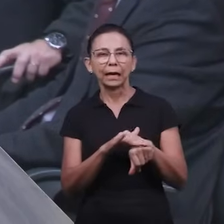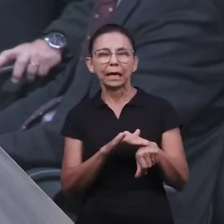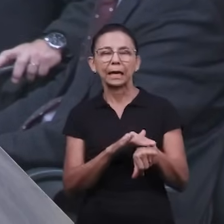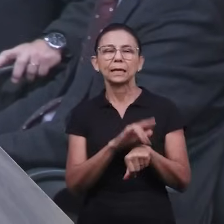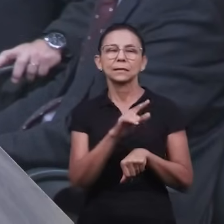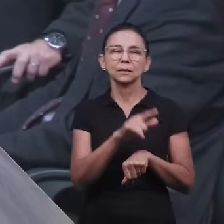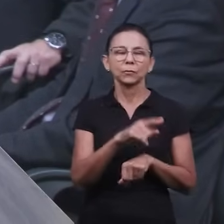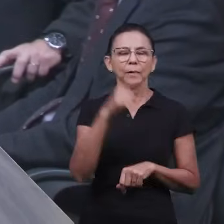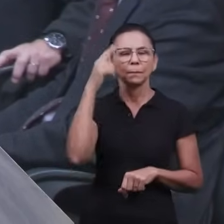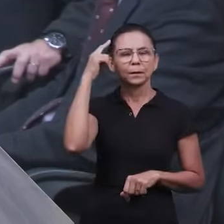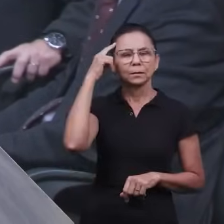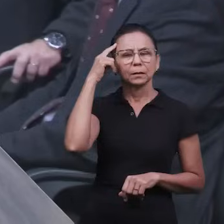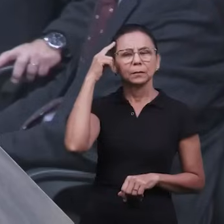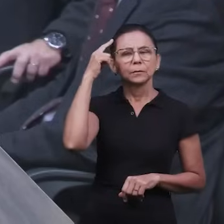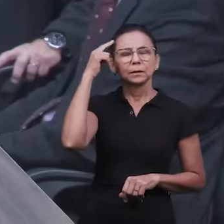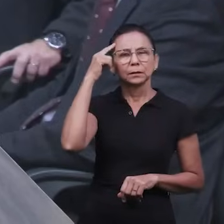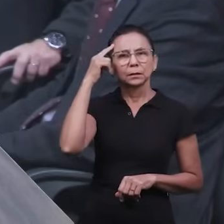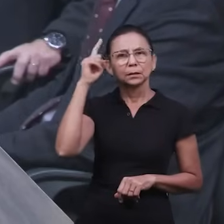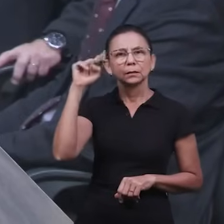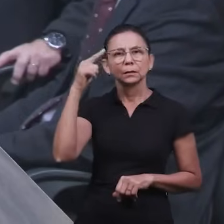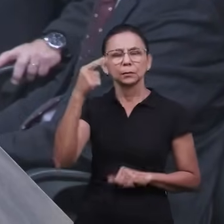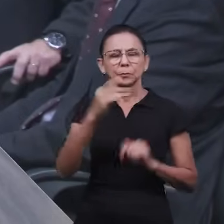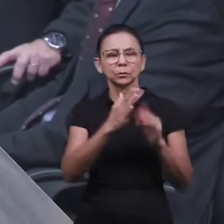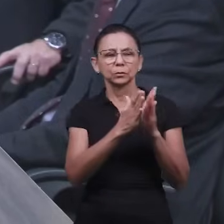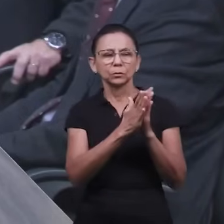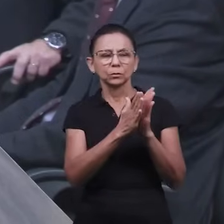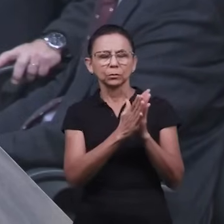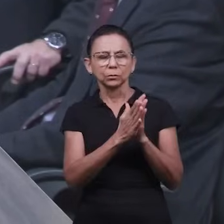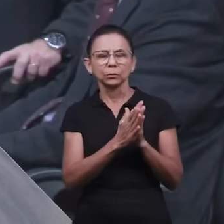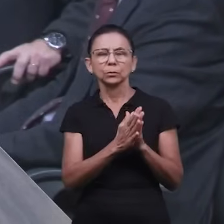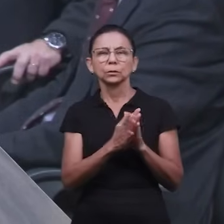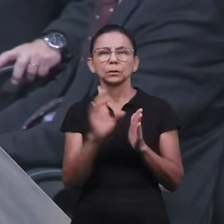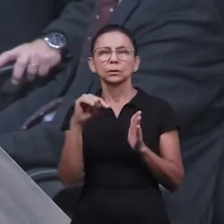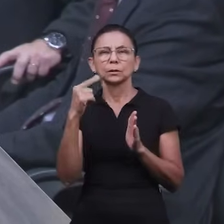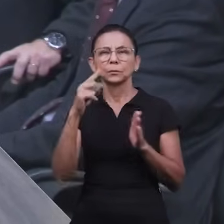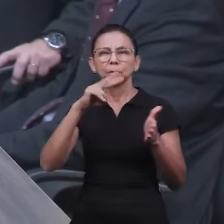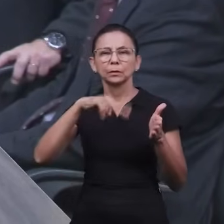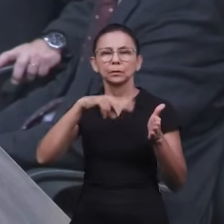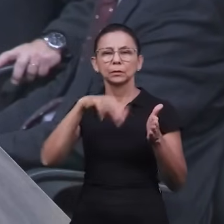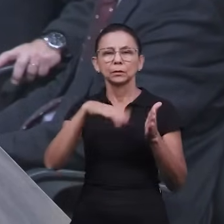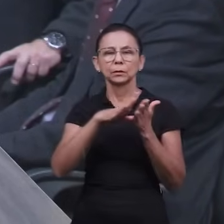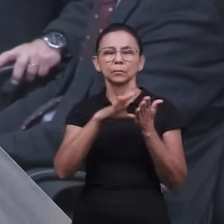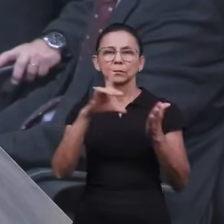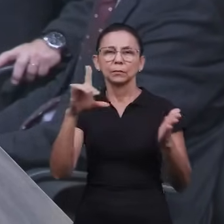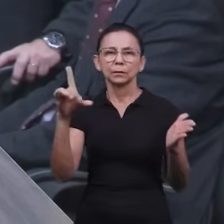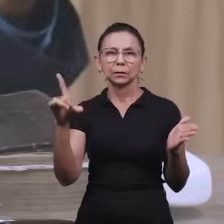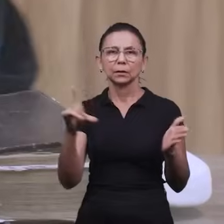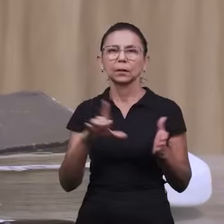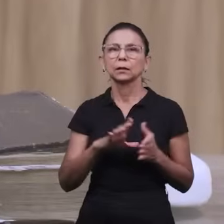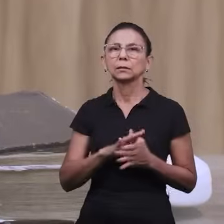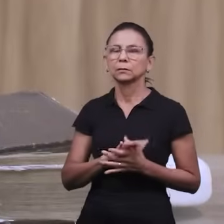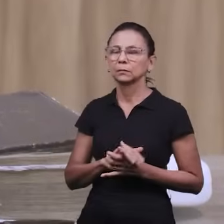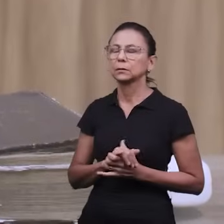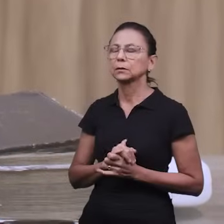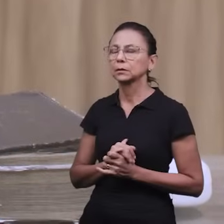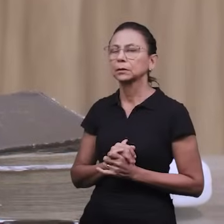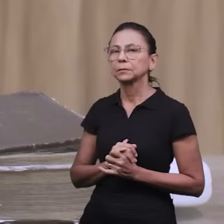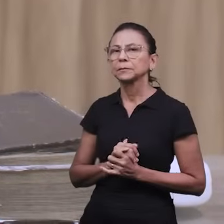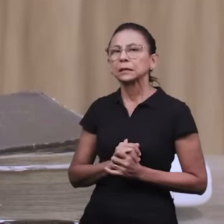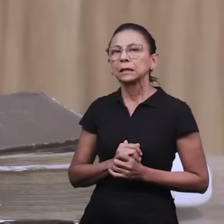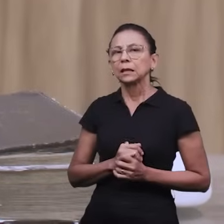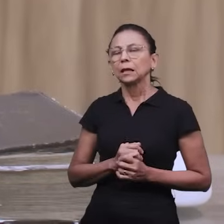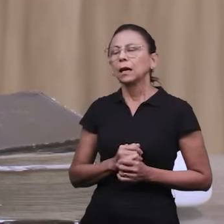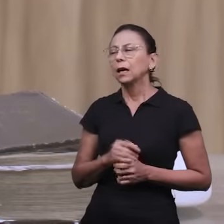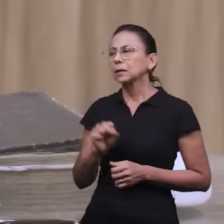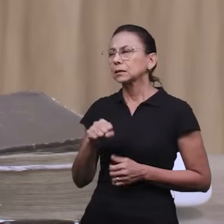depois, a palavra, ele falou, olha, é isso mesmo, eu entendi que é desse jeito mesmo. A gente contou, né, o cotidiano realmente de